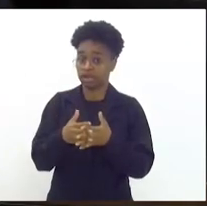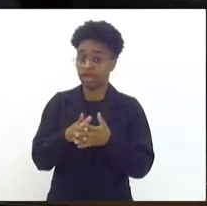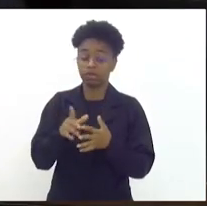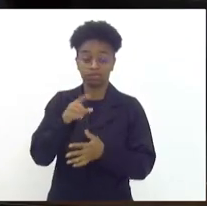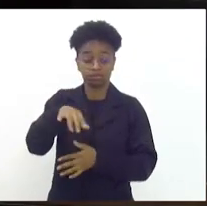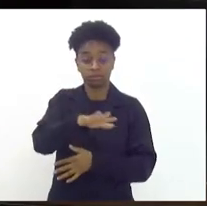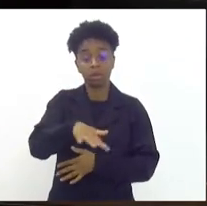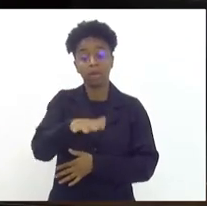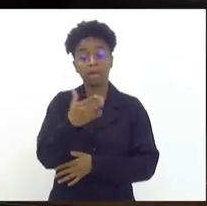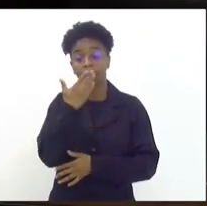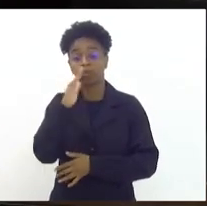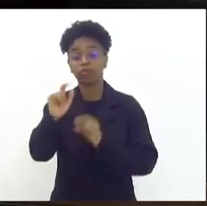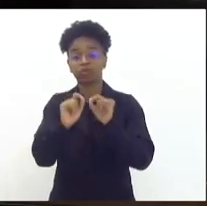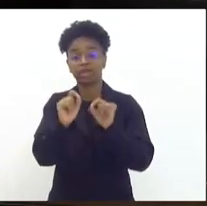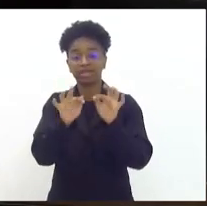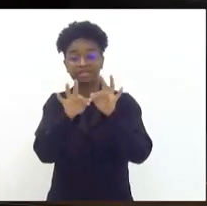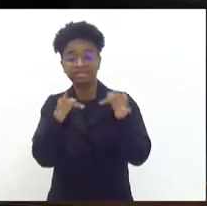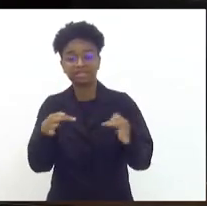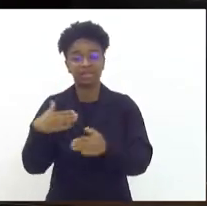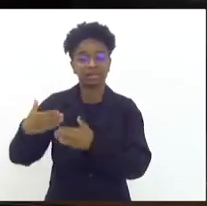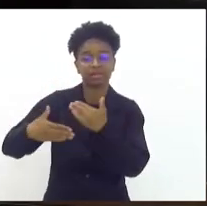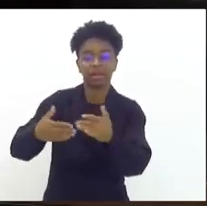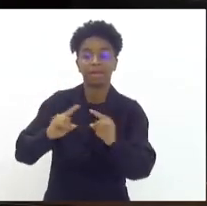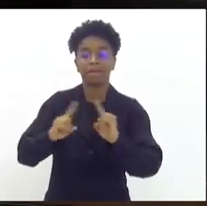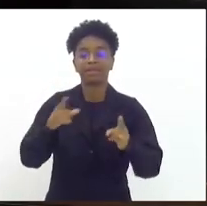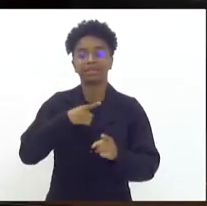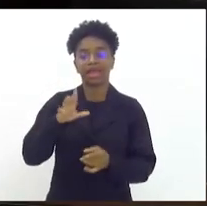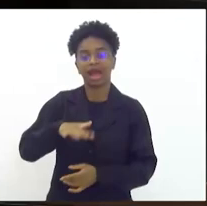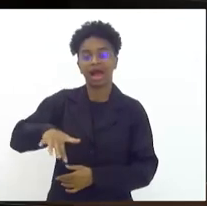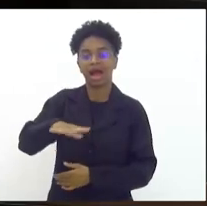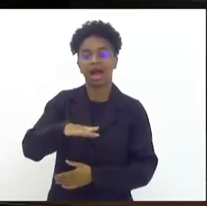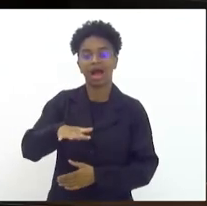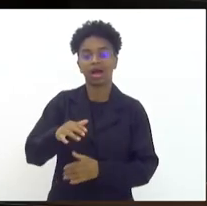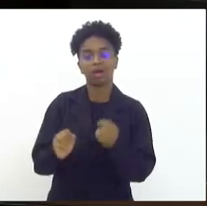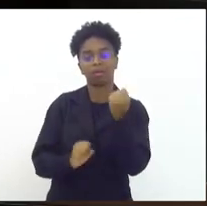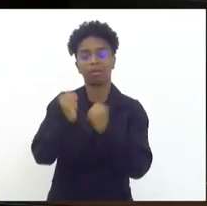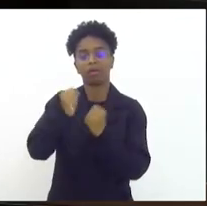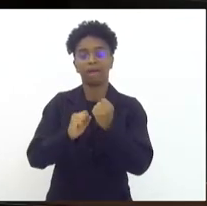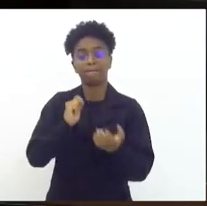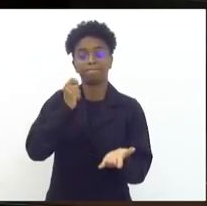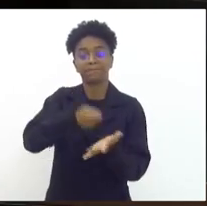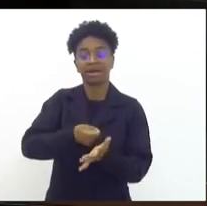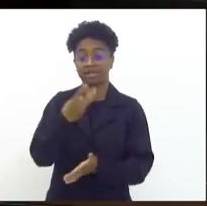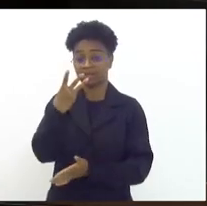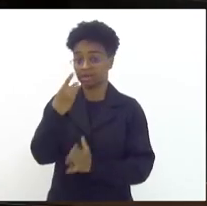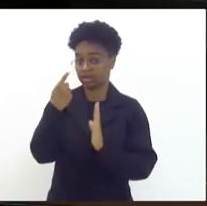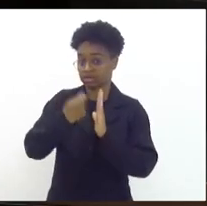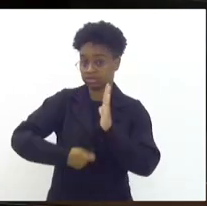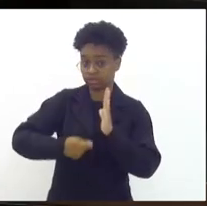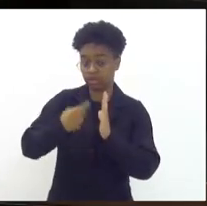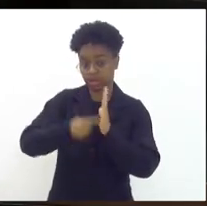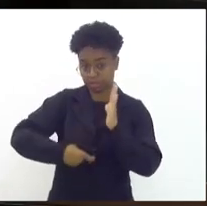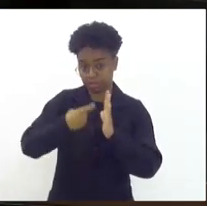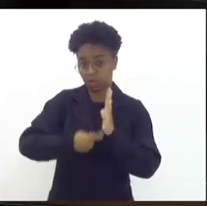nós vamos ter o setor produtivo enfrentando três impostos de uma vez só sendo que o ibs apesar de ter uma alíquota pequena